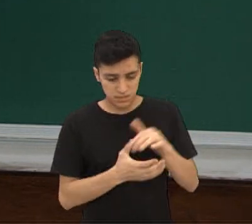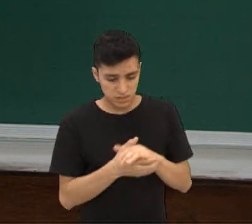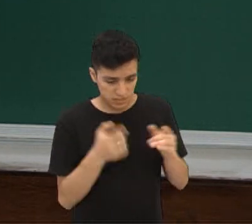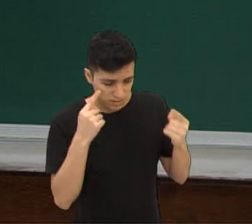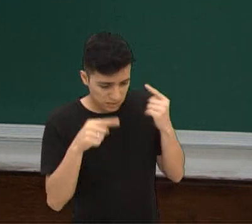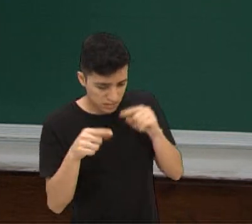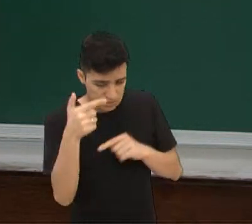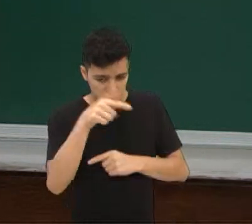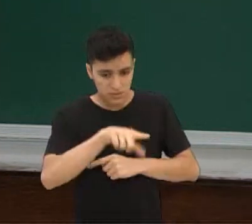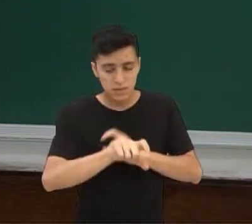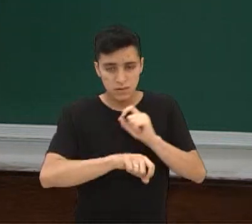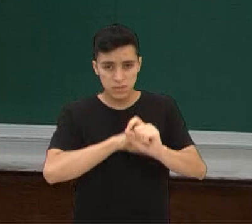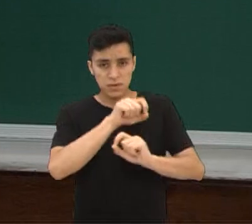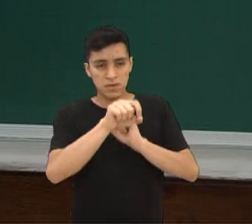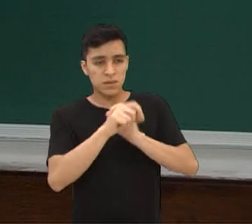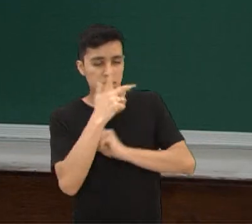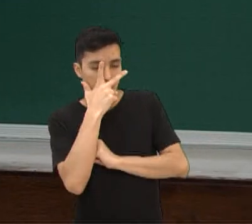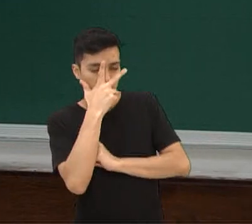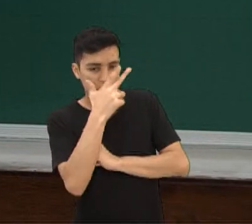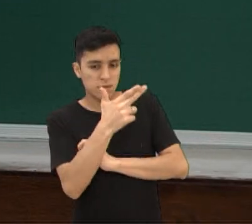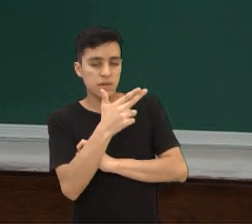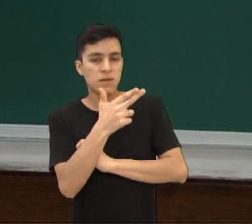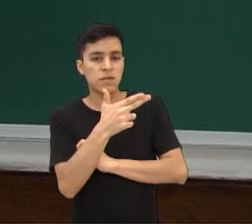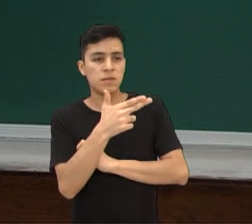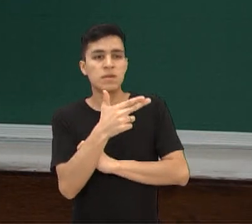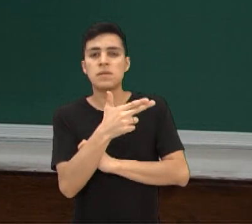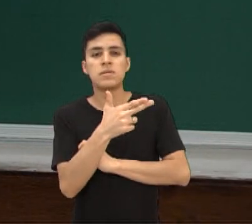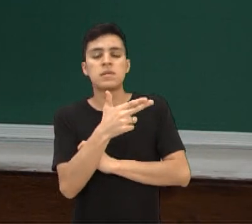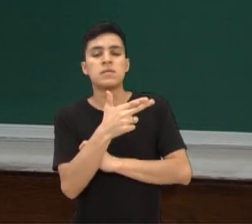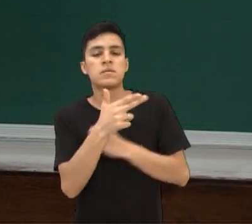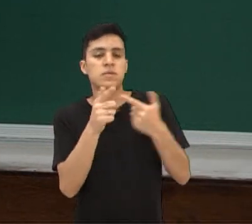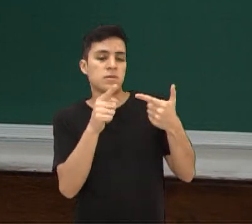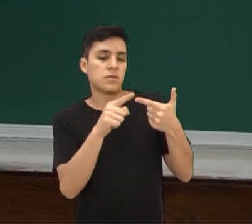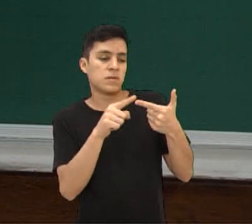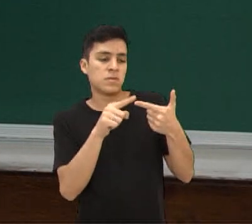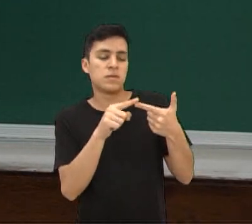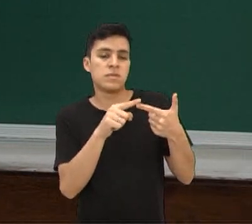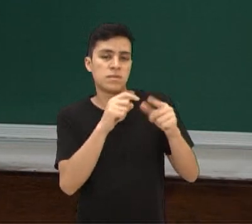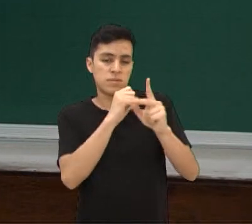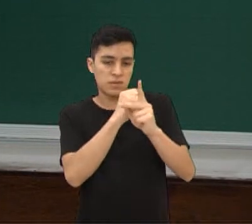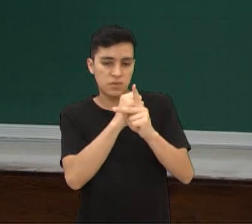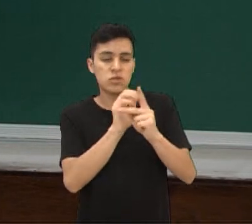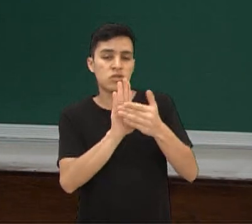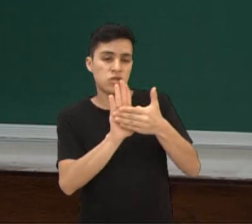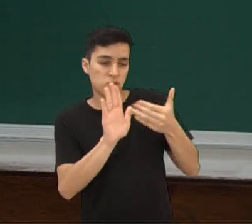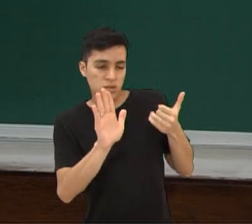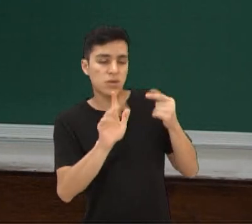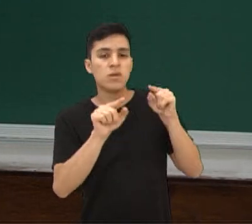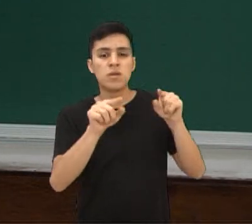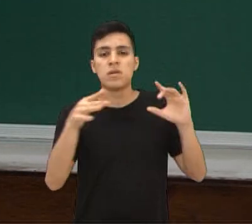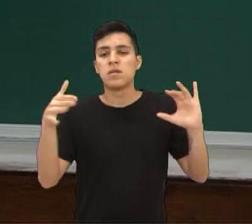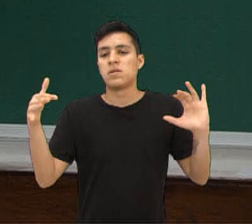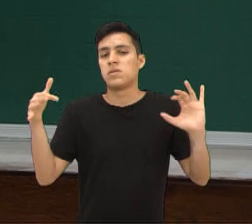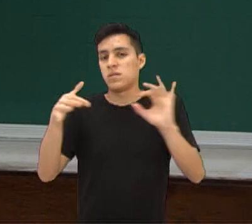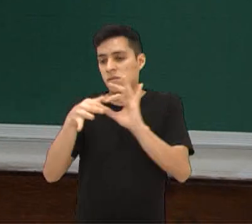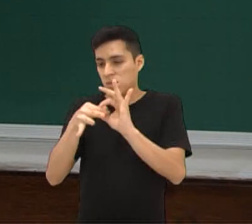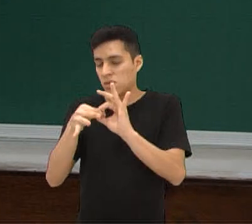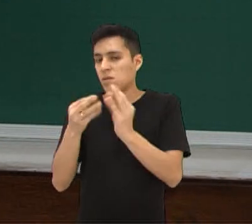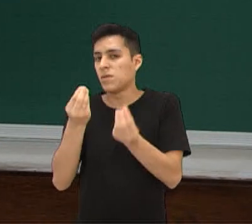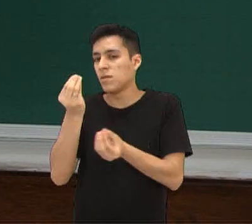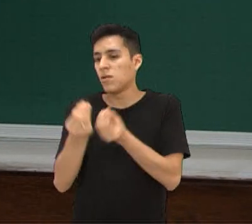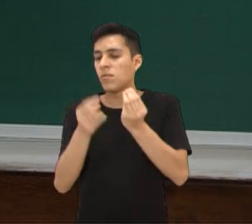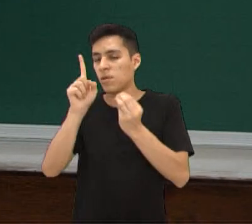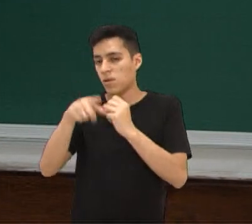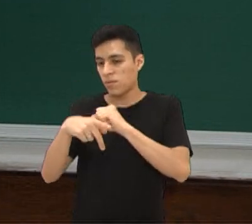que, novamente, eu tiro o segundo sujeito, ou segundo pronome, para que ele faça a conexão através do pronome